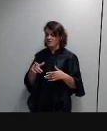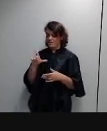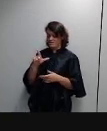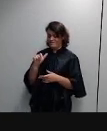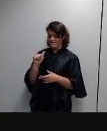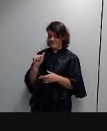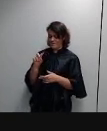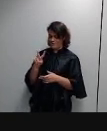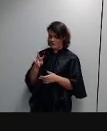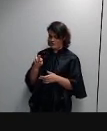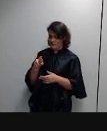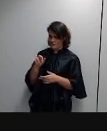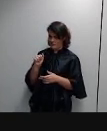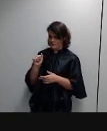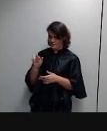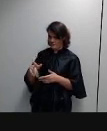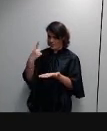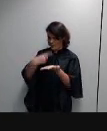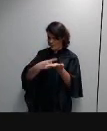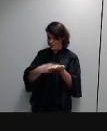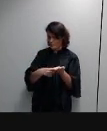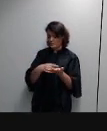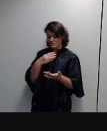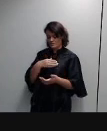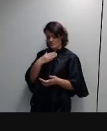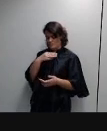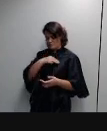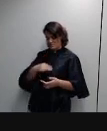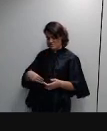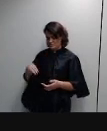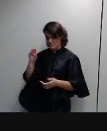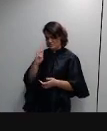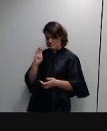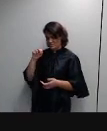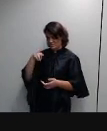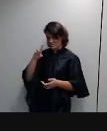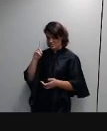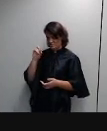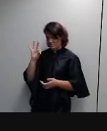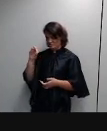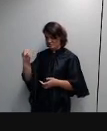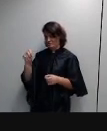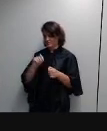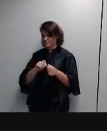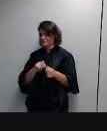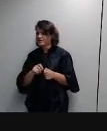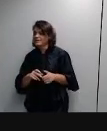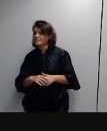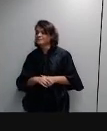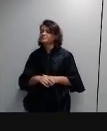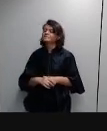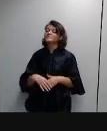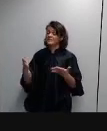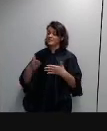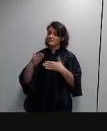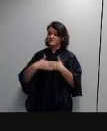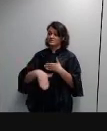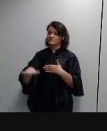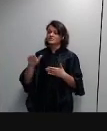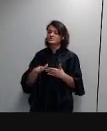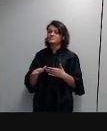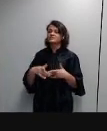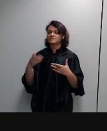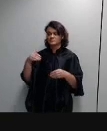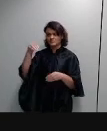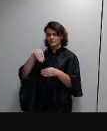Benedito Gonçalves nós temos agora na sequência mais um voto-vista